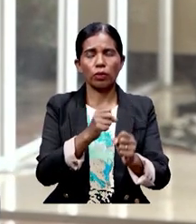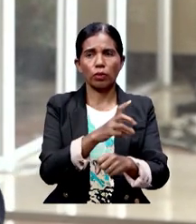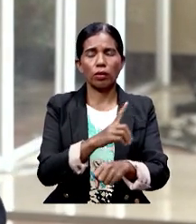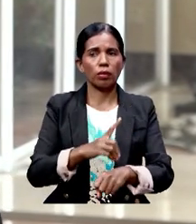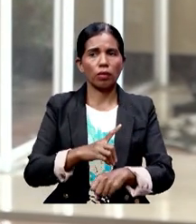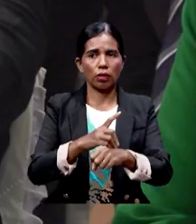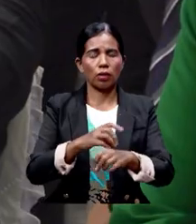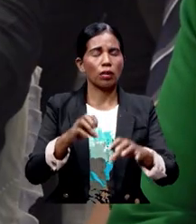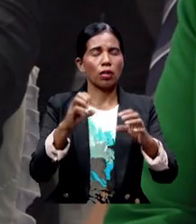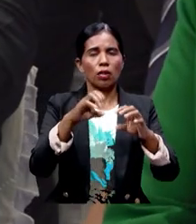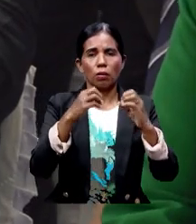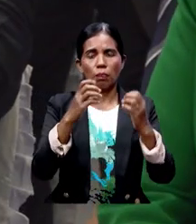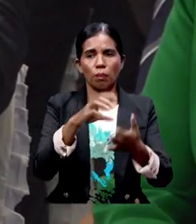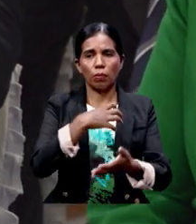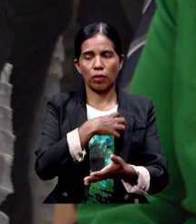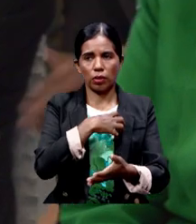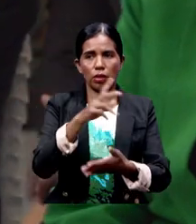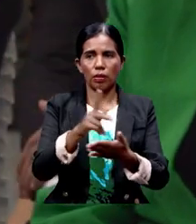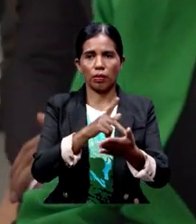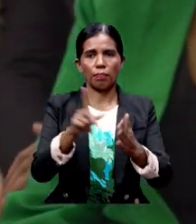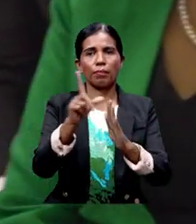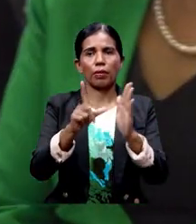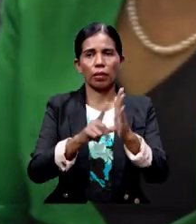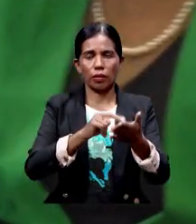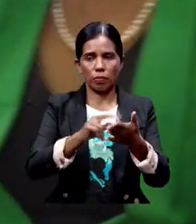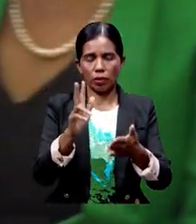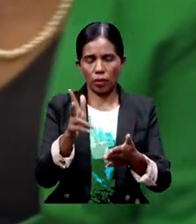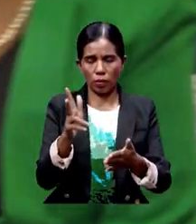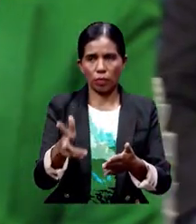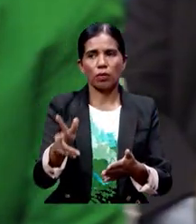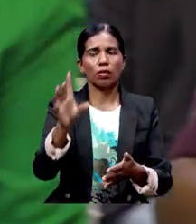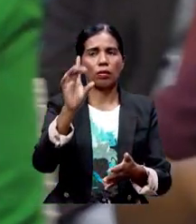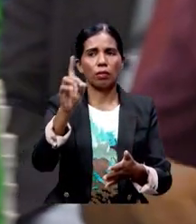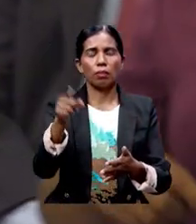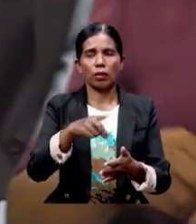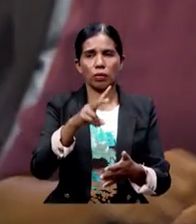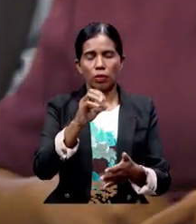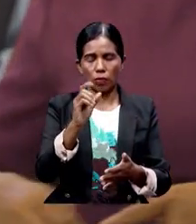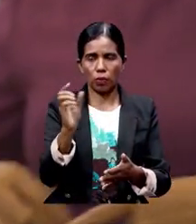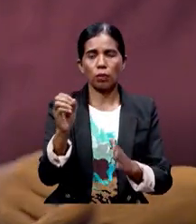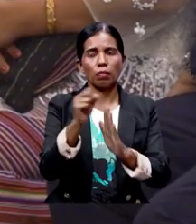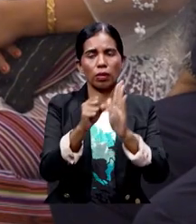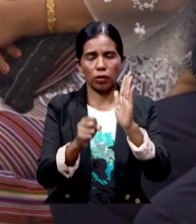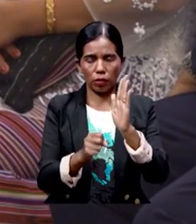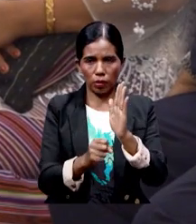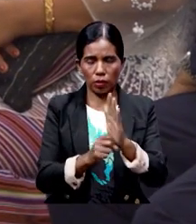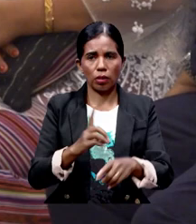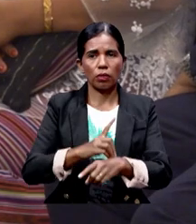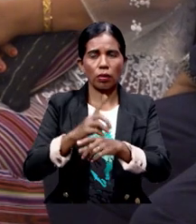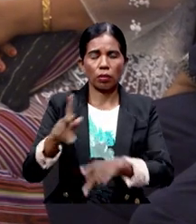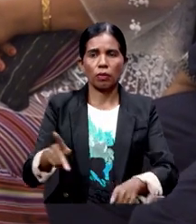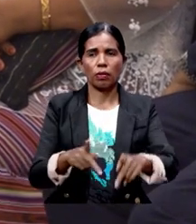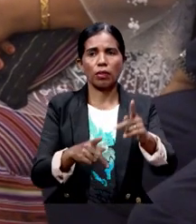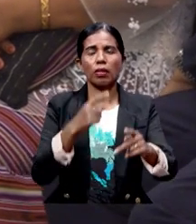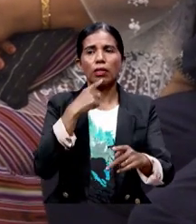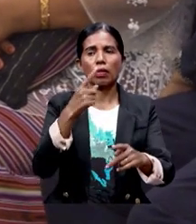órgão polícia criminal. Tuir decreto-lei número 35, para Rio Grovalo, com o Estatuto Defensoria Pública, nebe